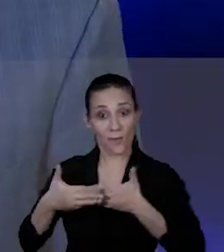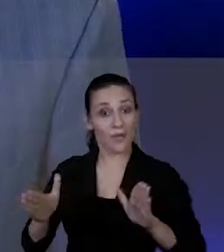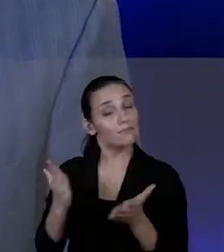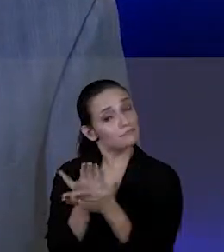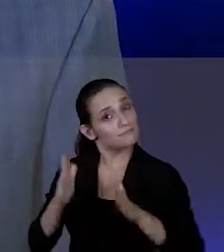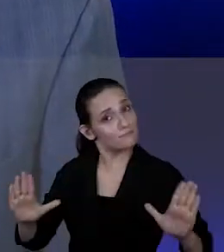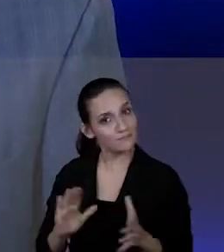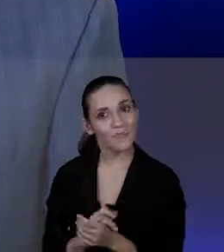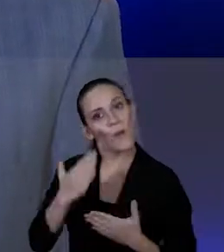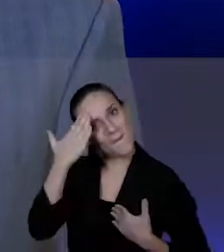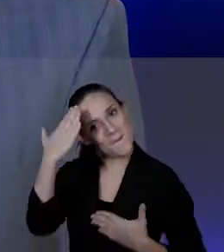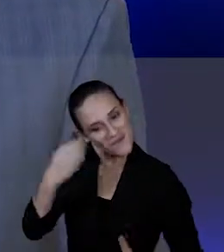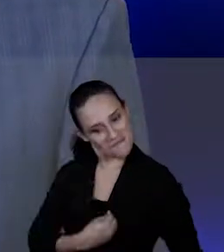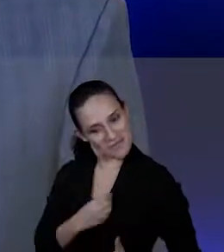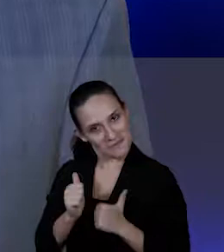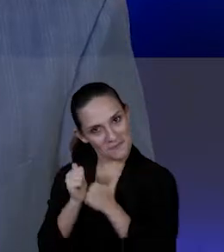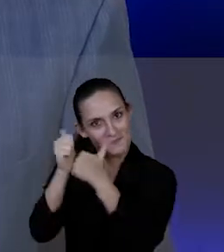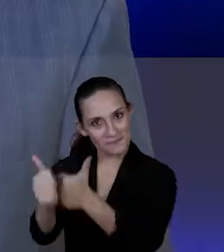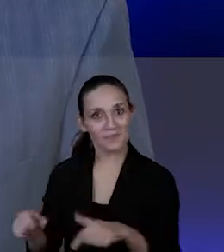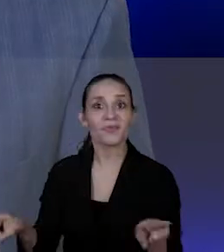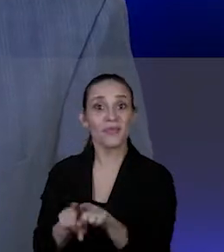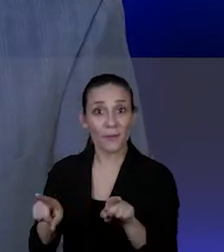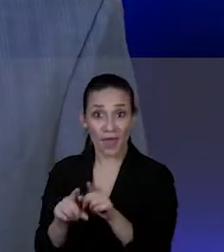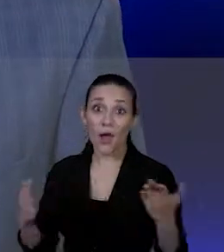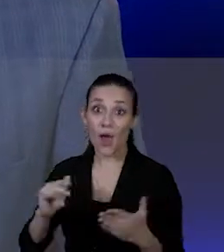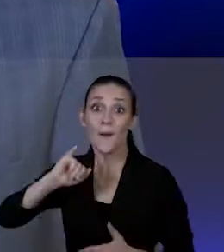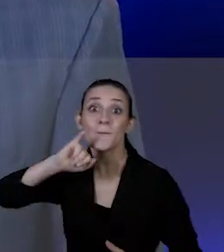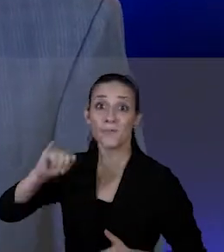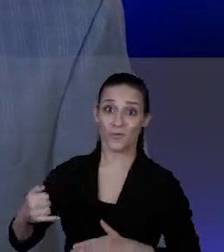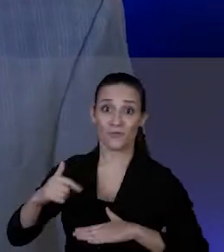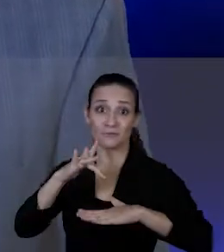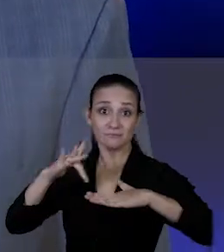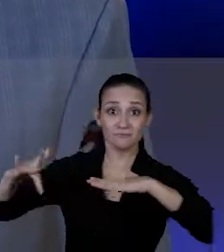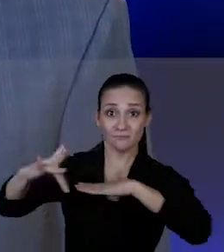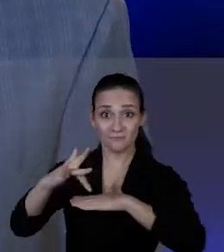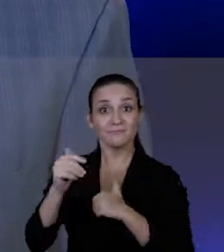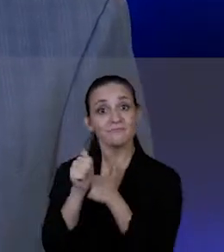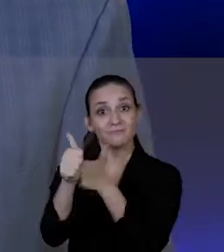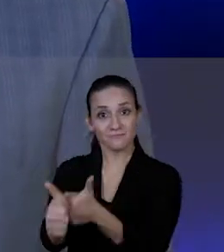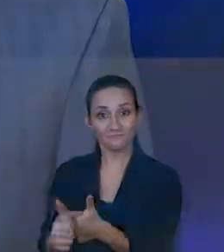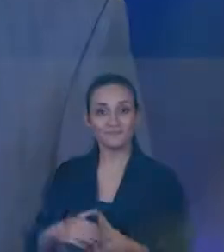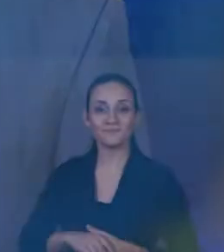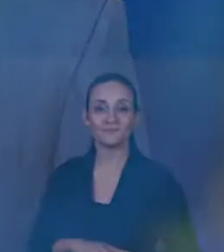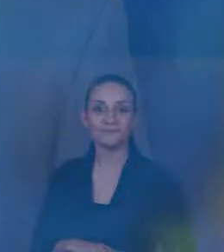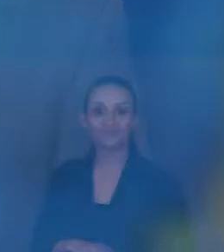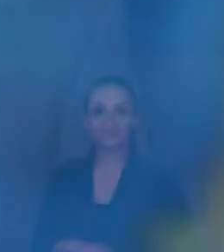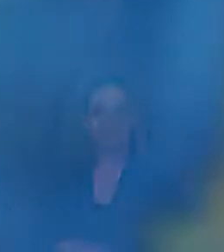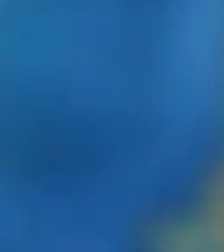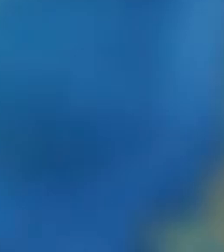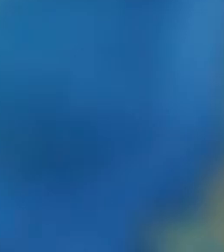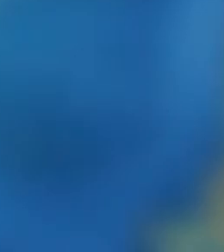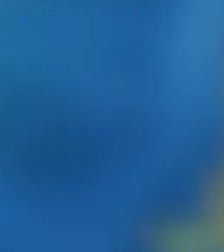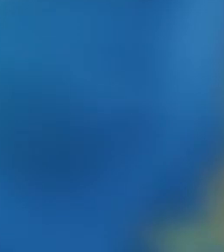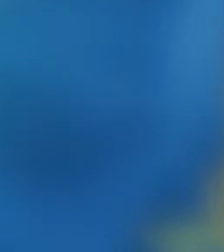O TV Aberta fica por aqui. Obrigado pela sua companhia e aproveite e siga as nossas redes sociais.